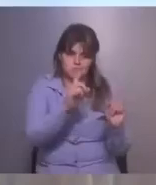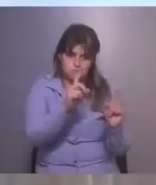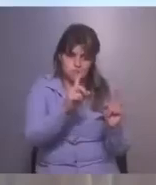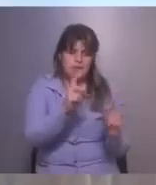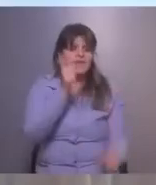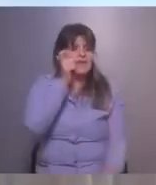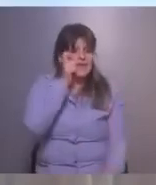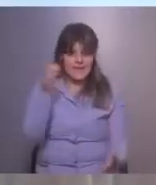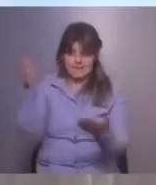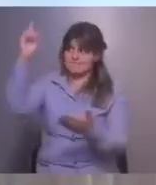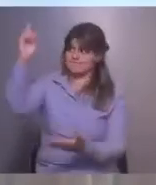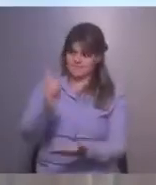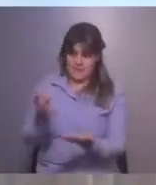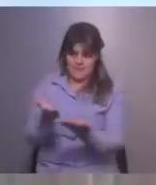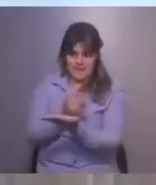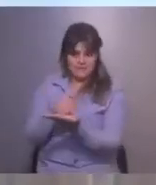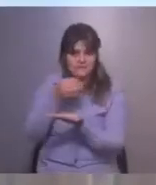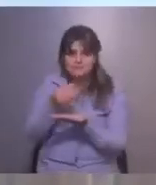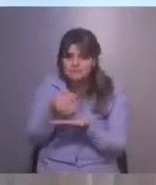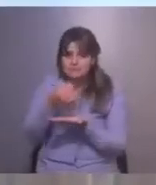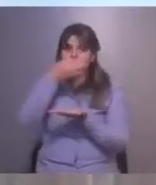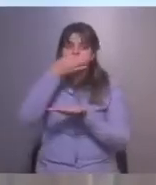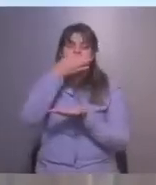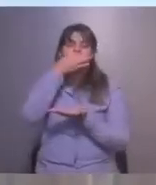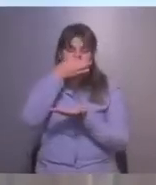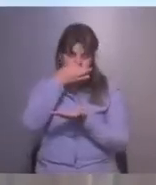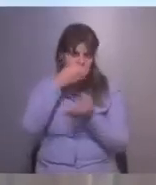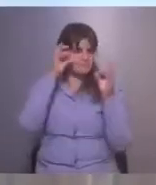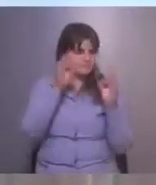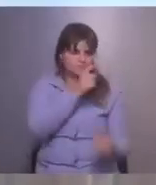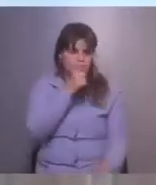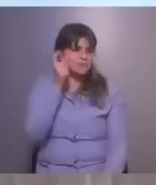Quem comer deste pão viverá eternamente.